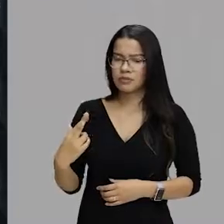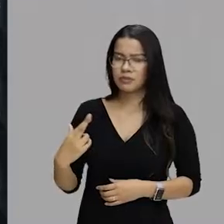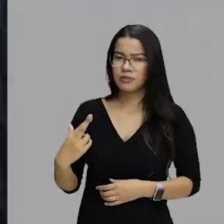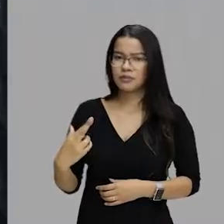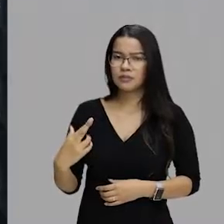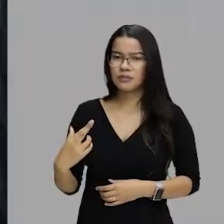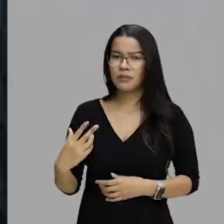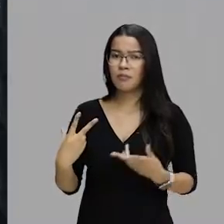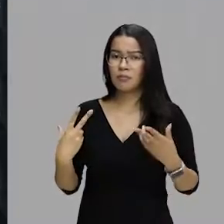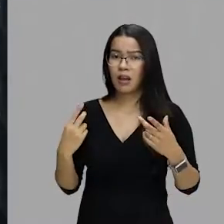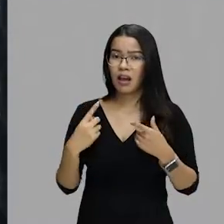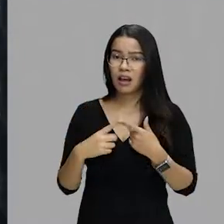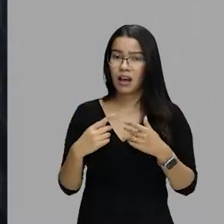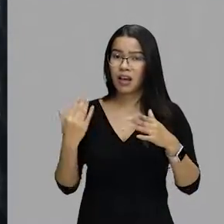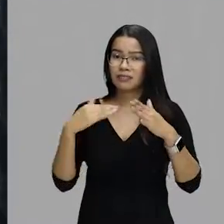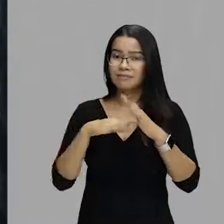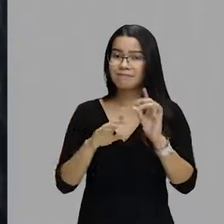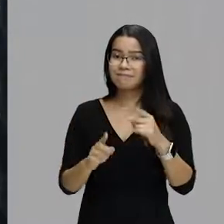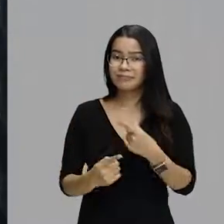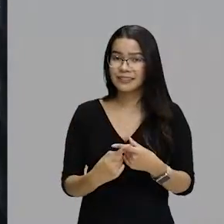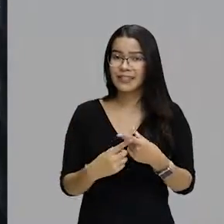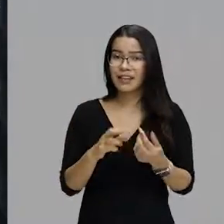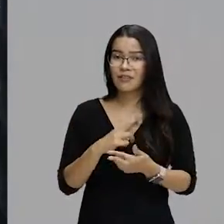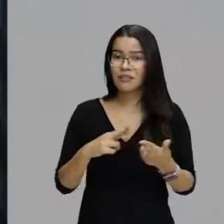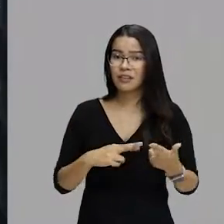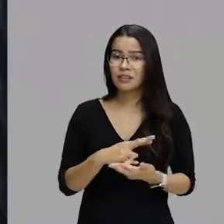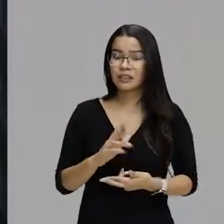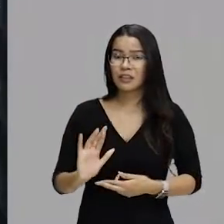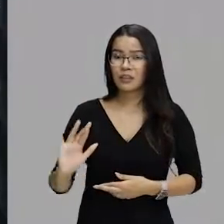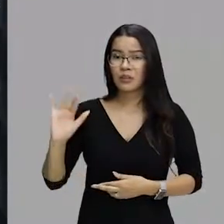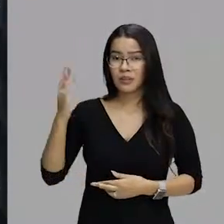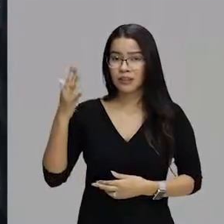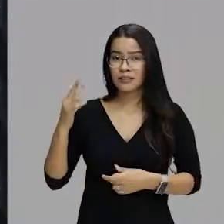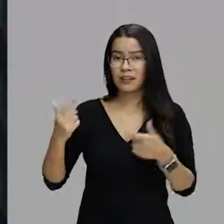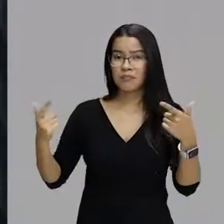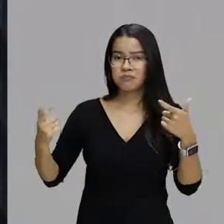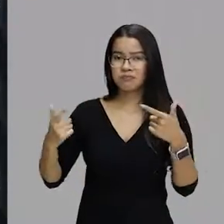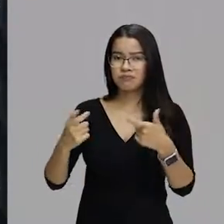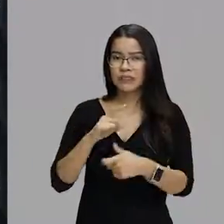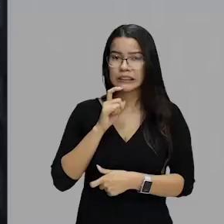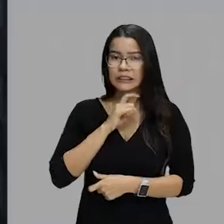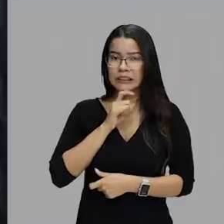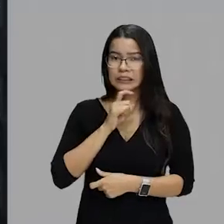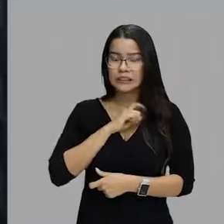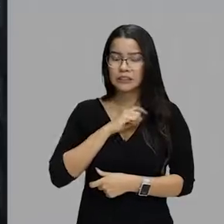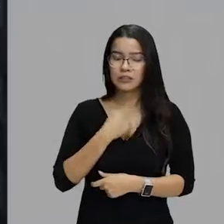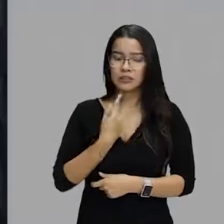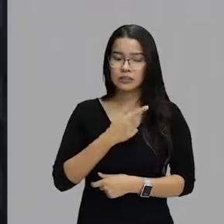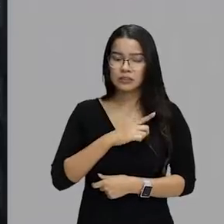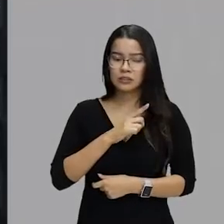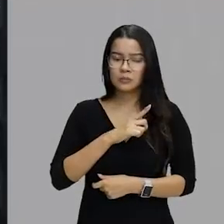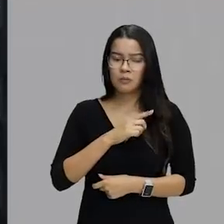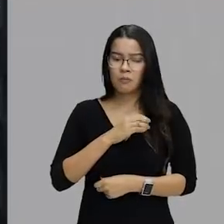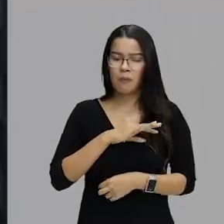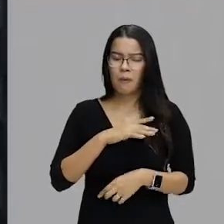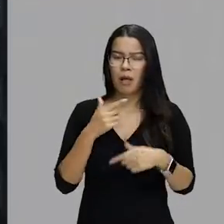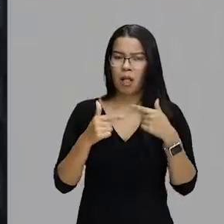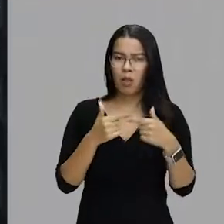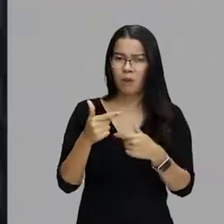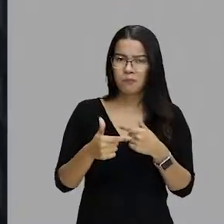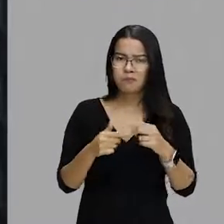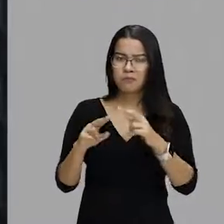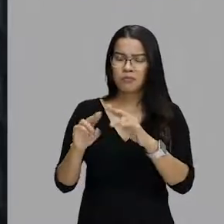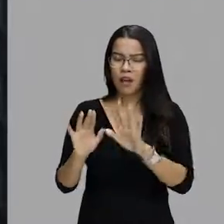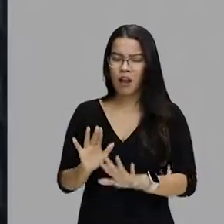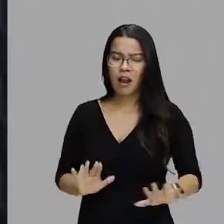no momento de Guerra Fria. Essa revolução ocorre no momento onde nós estamos tendo uma disputa por área de influência,